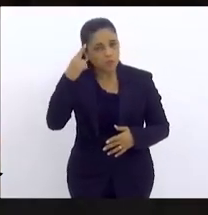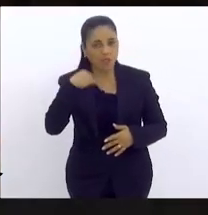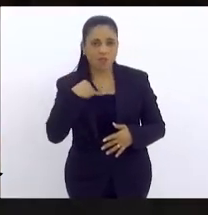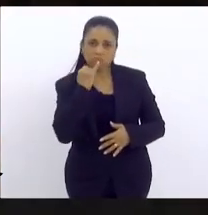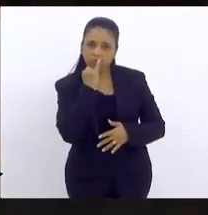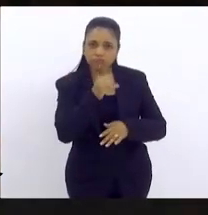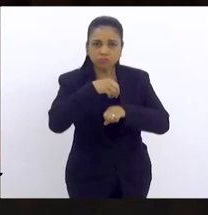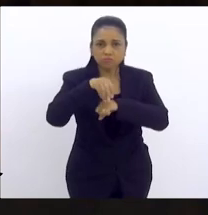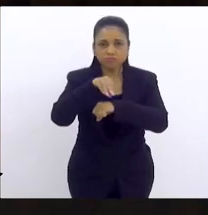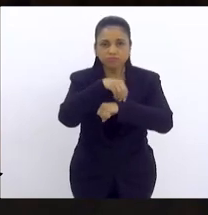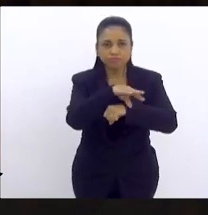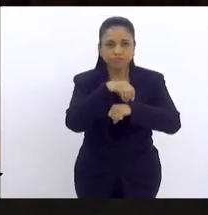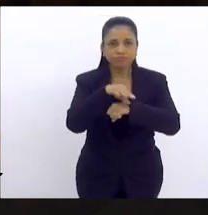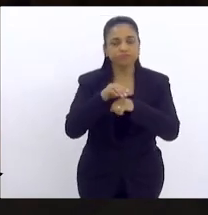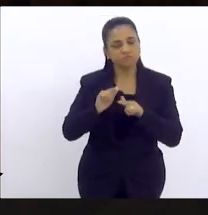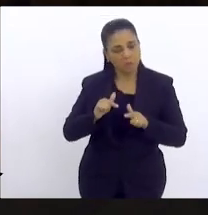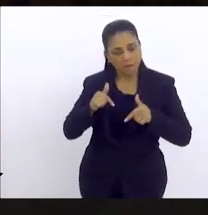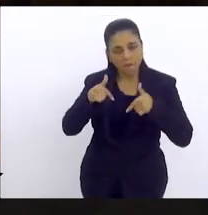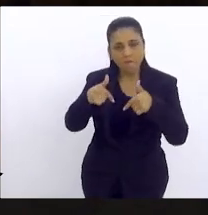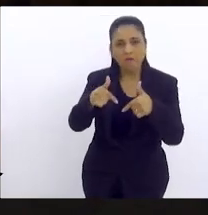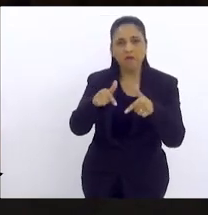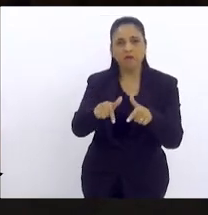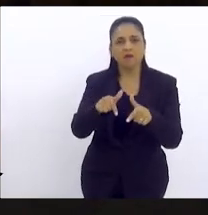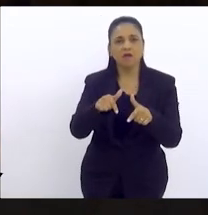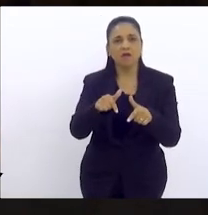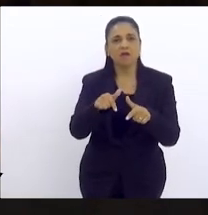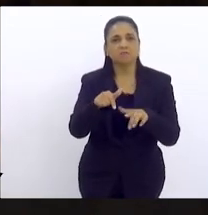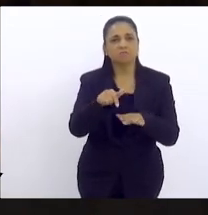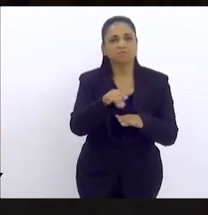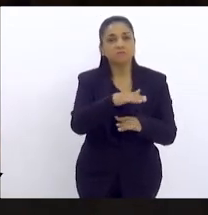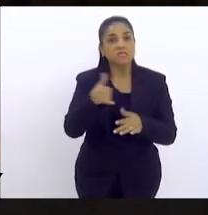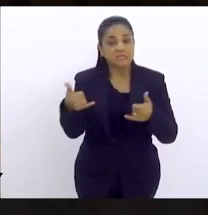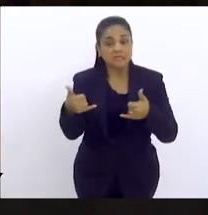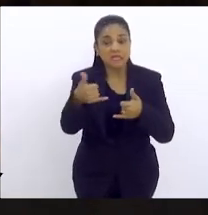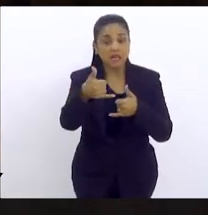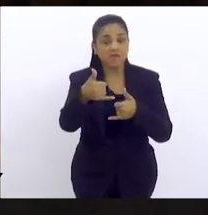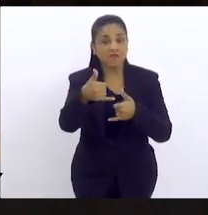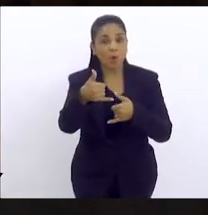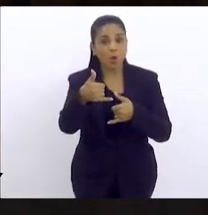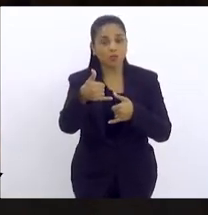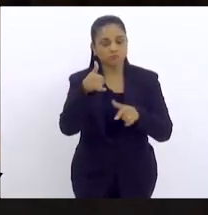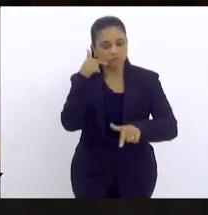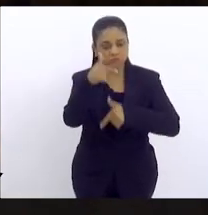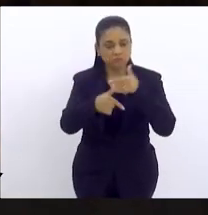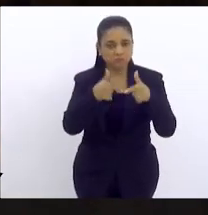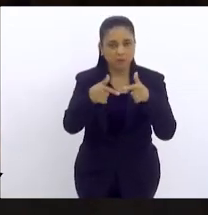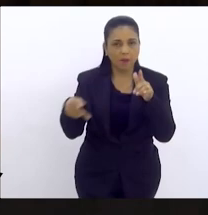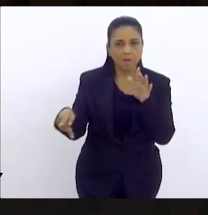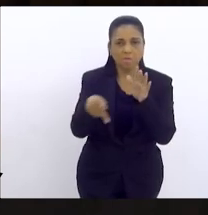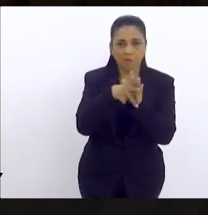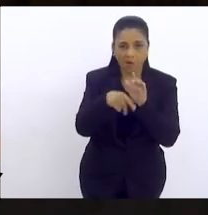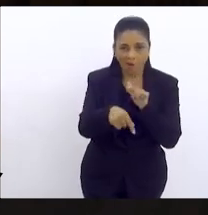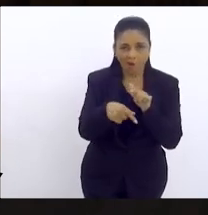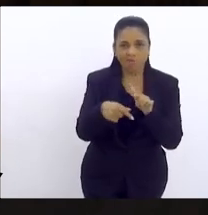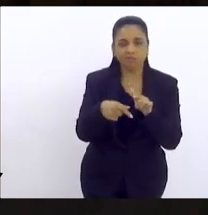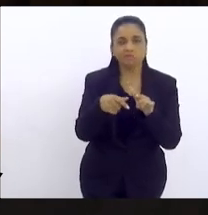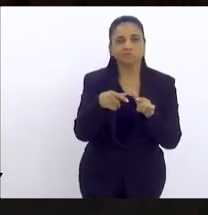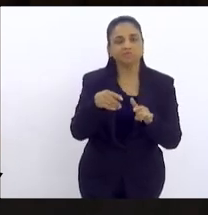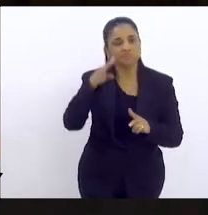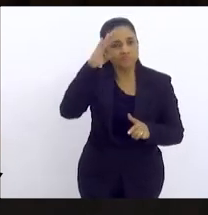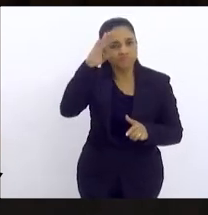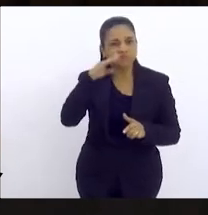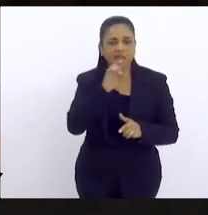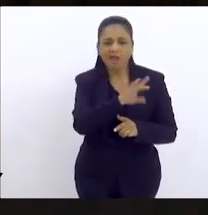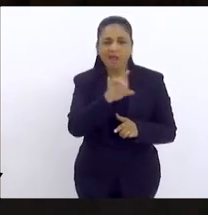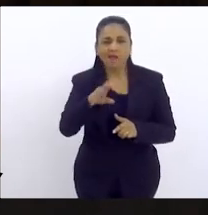quando ela possa levar à frente aí sua situação desse telefone funcional dos coronéis de batalhões se puder